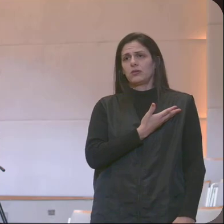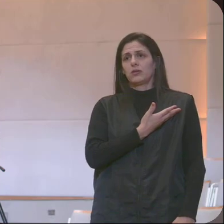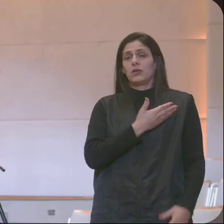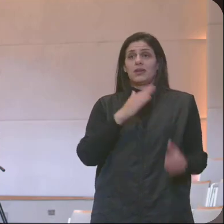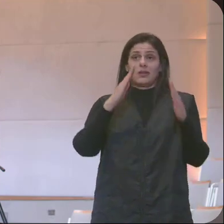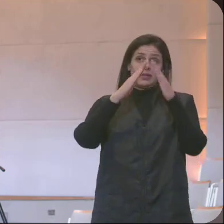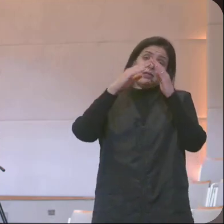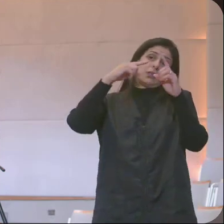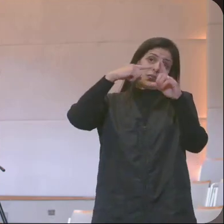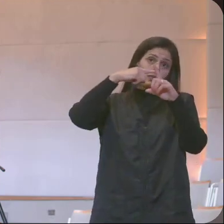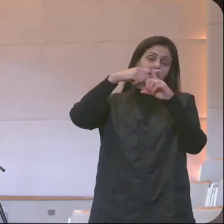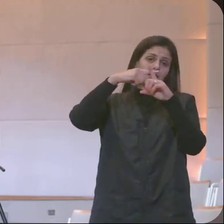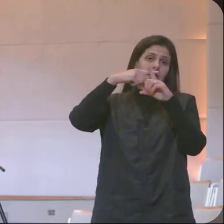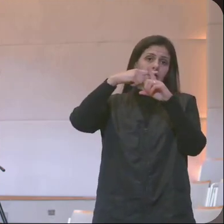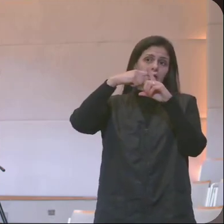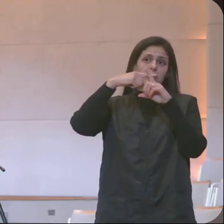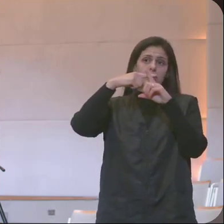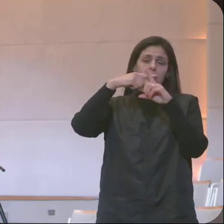igreja.